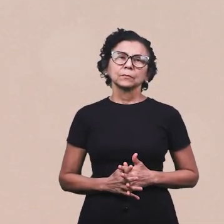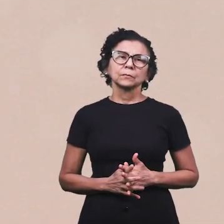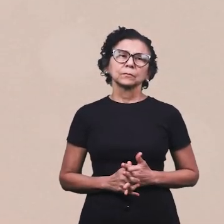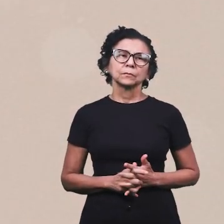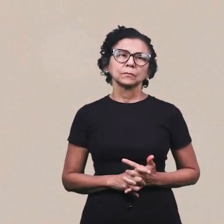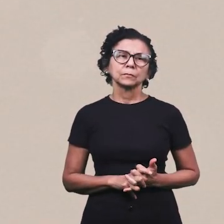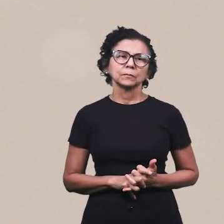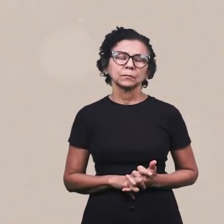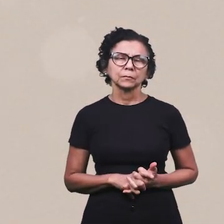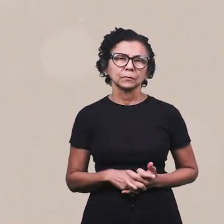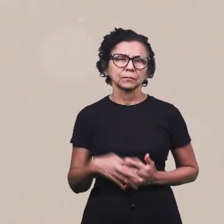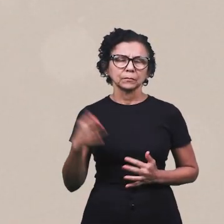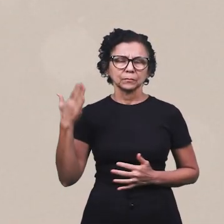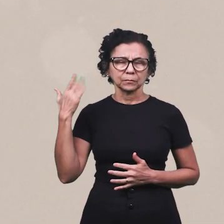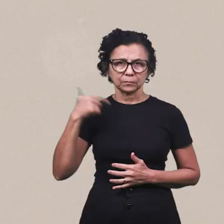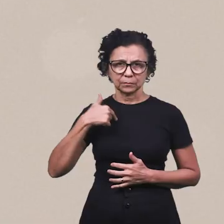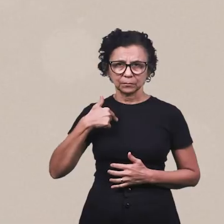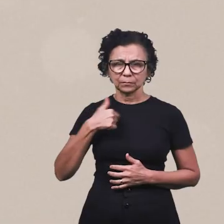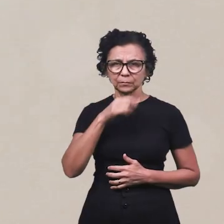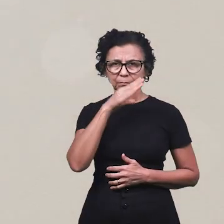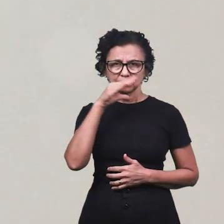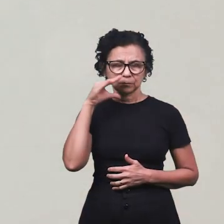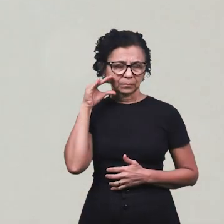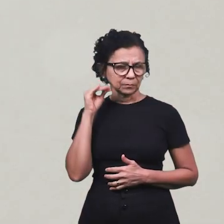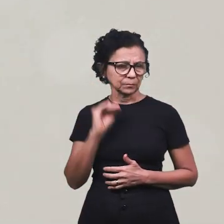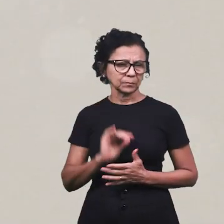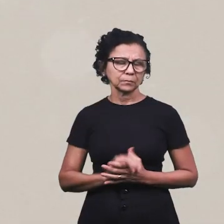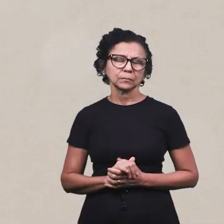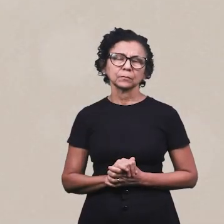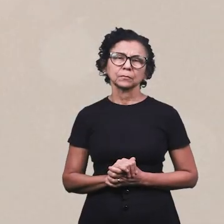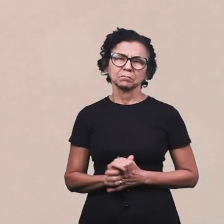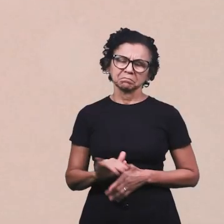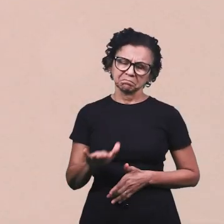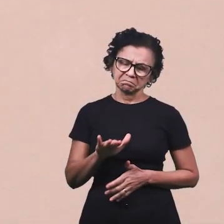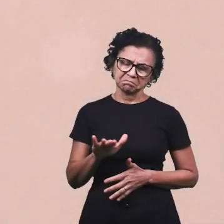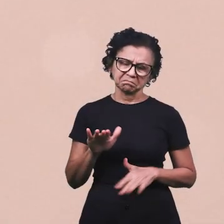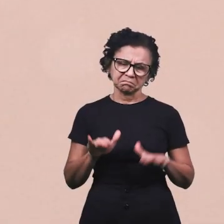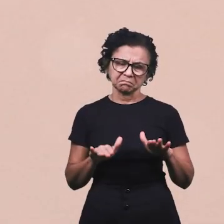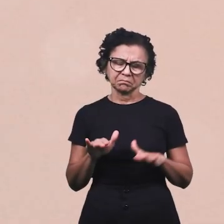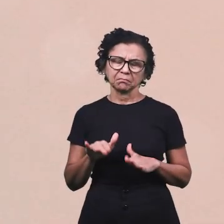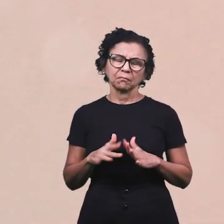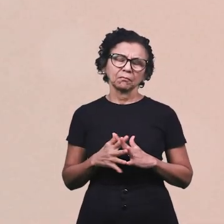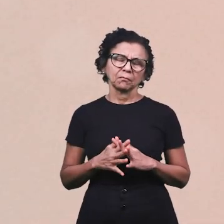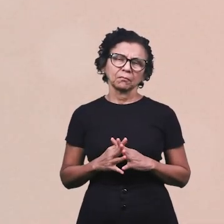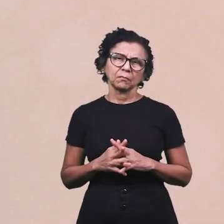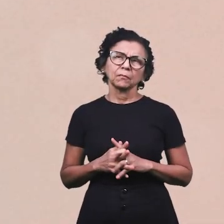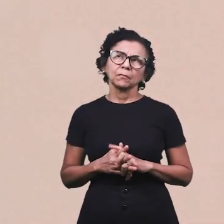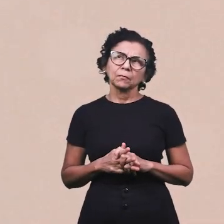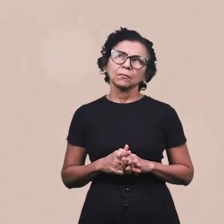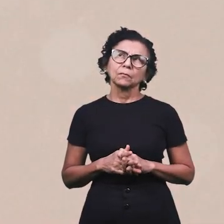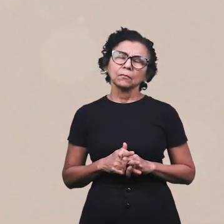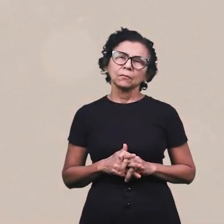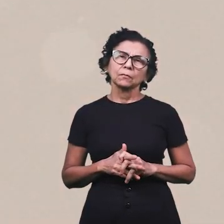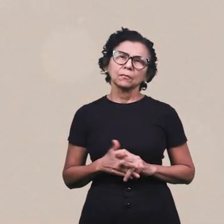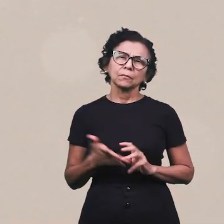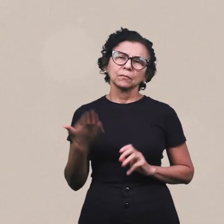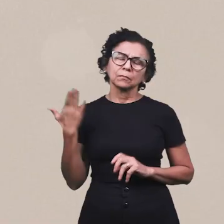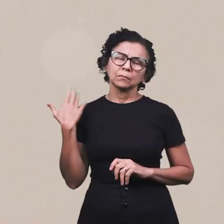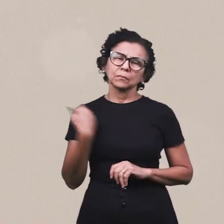porque eu na minha infância, ainda adolescente, ou talvez intermediário, eu